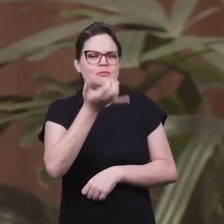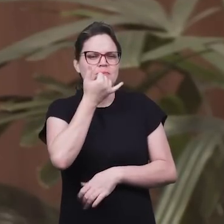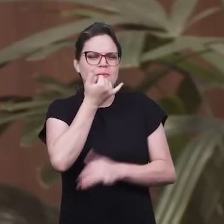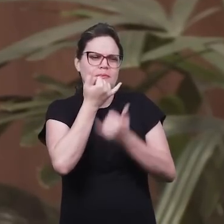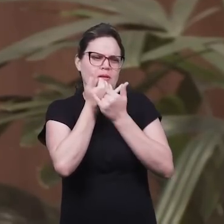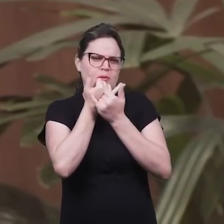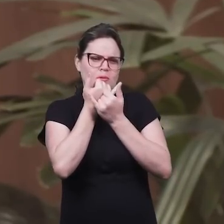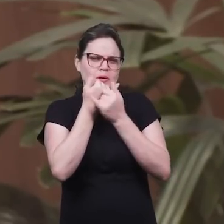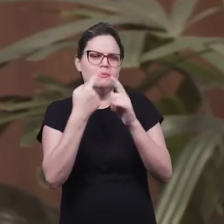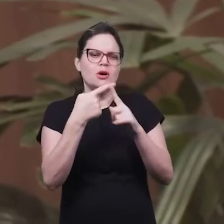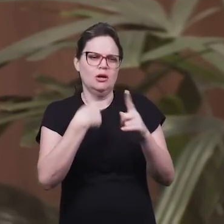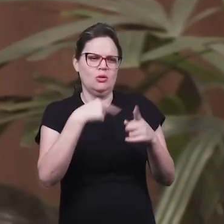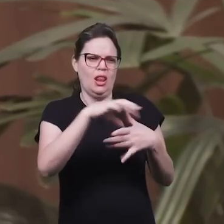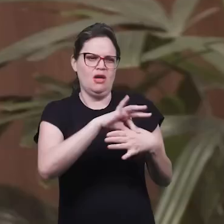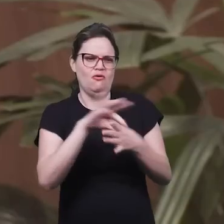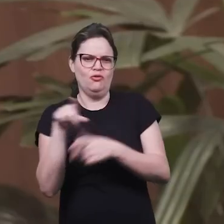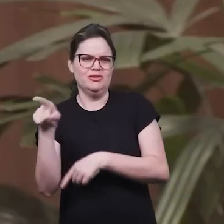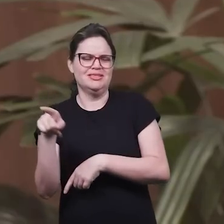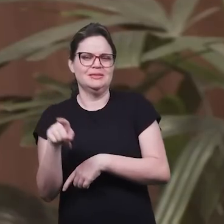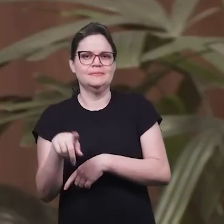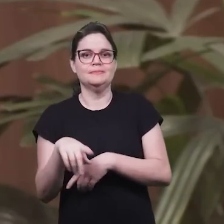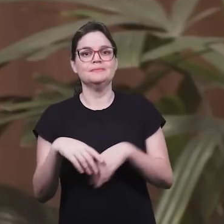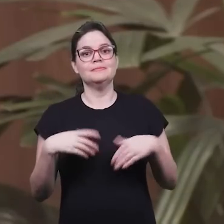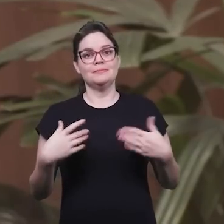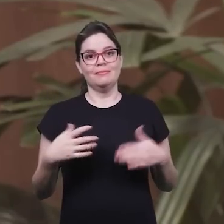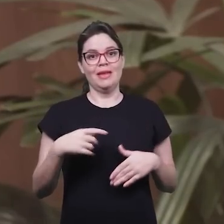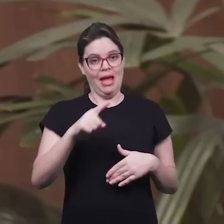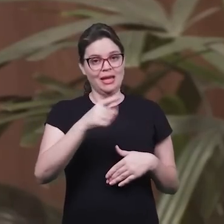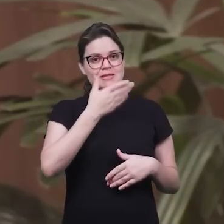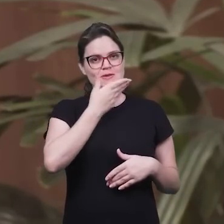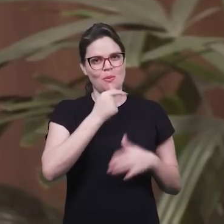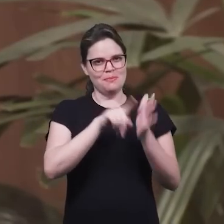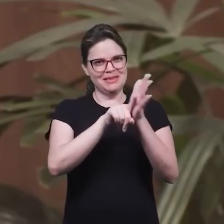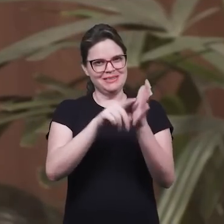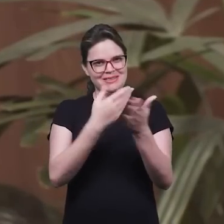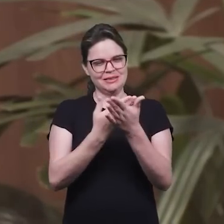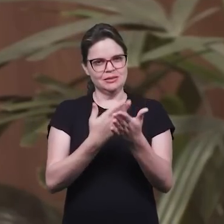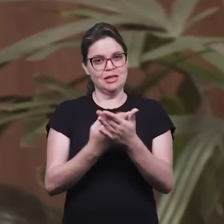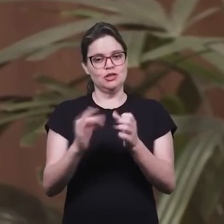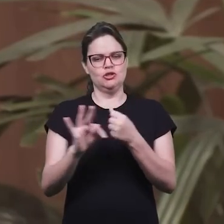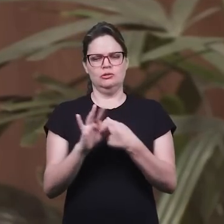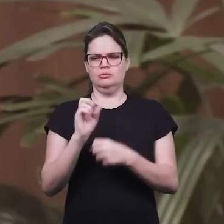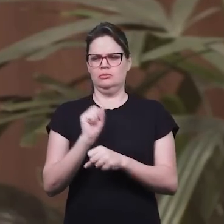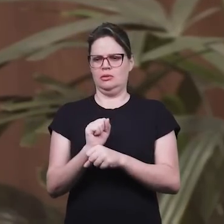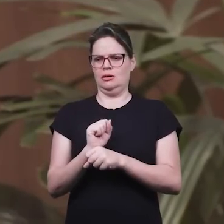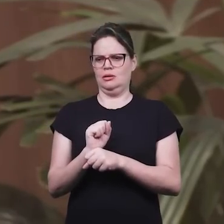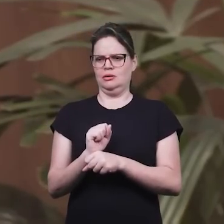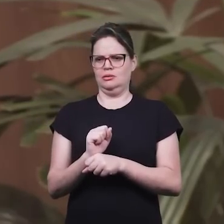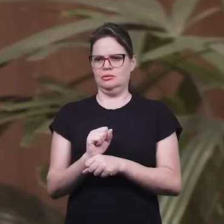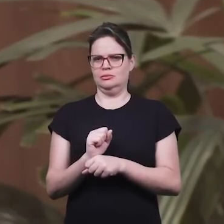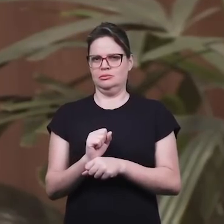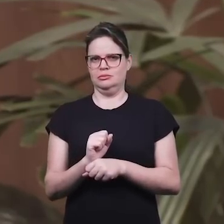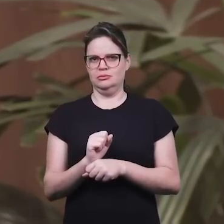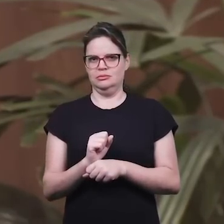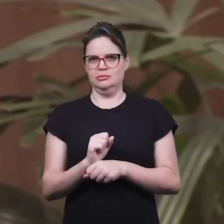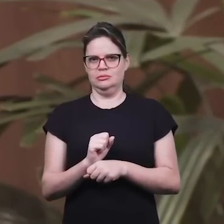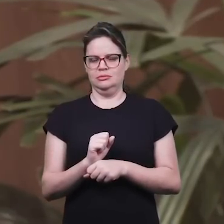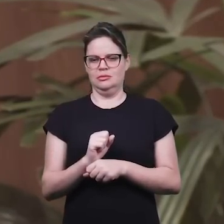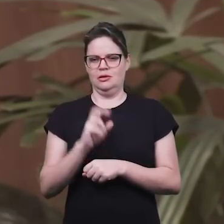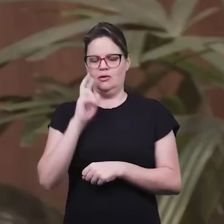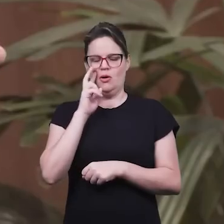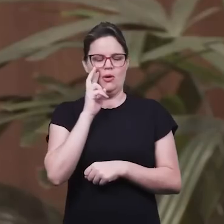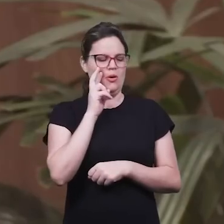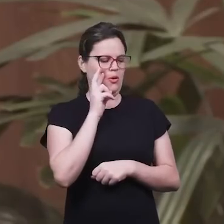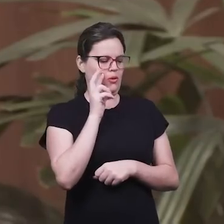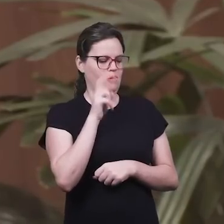me perdoa? E aí o registro de Clemente diz que Tiago para por um instante, como considerando alguma coisa,